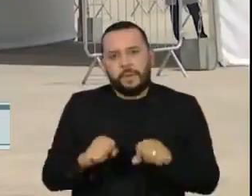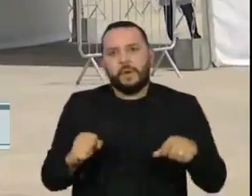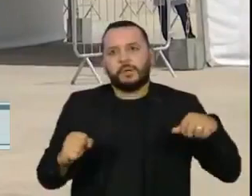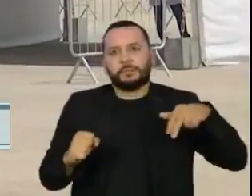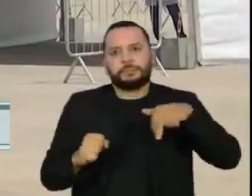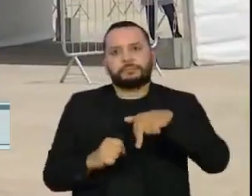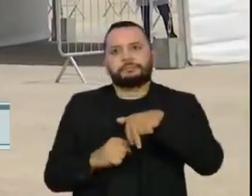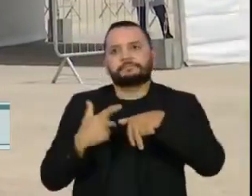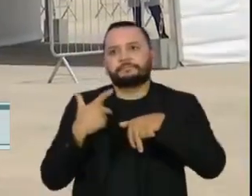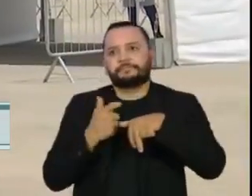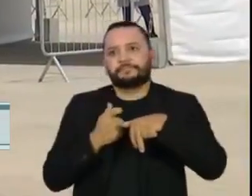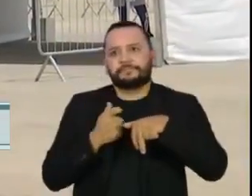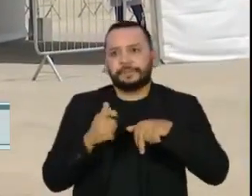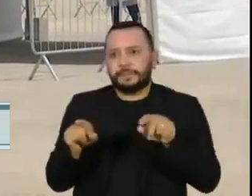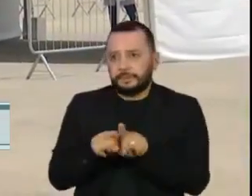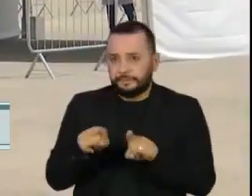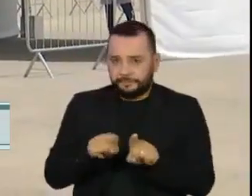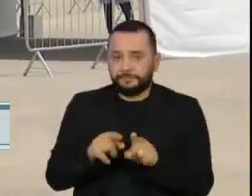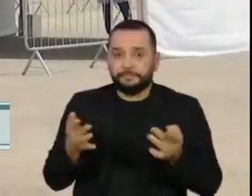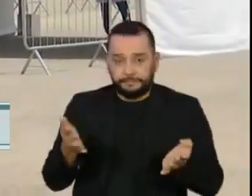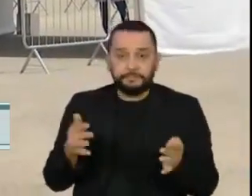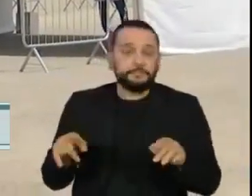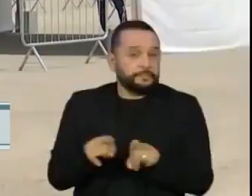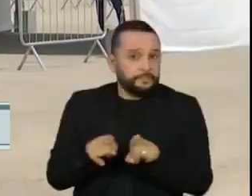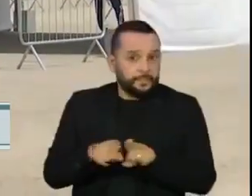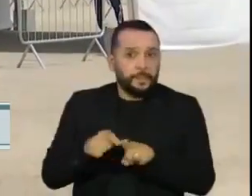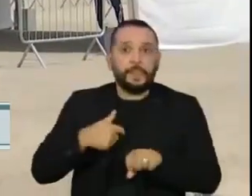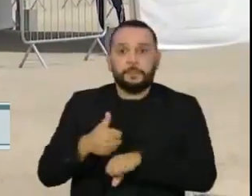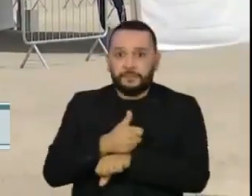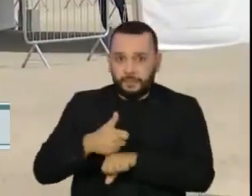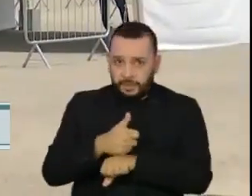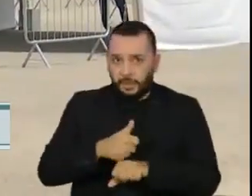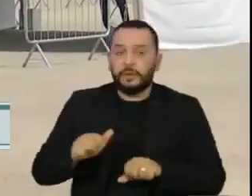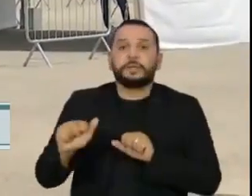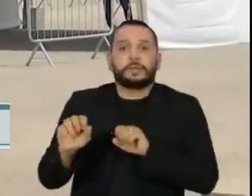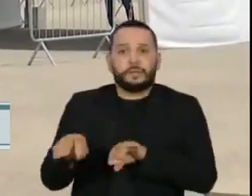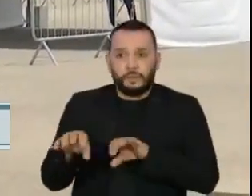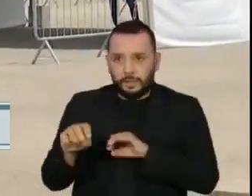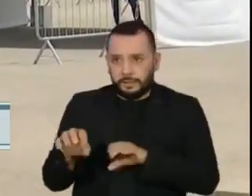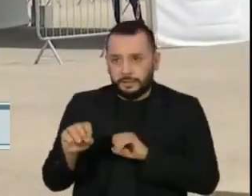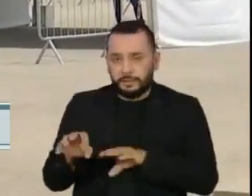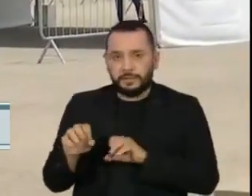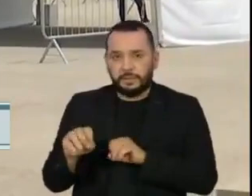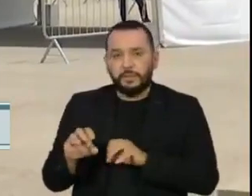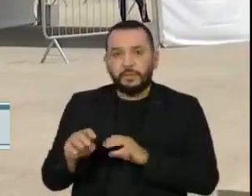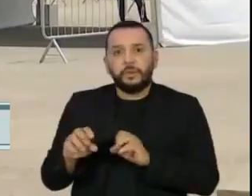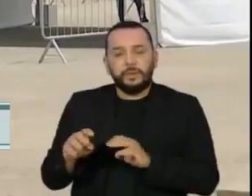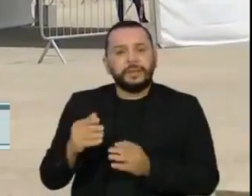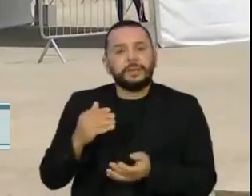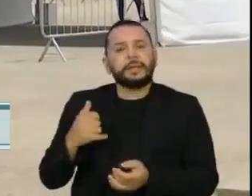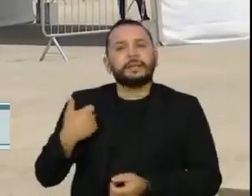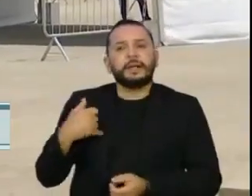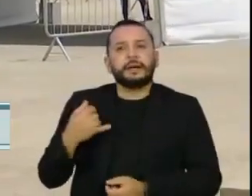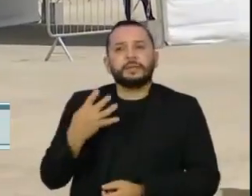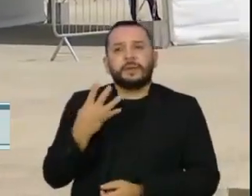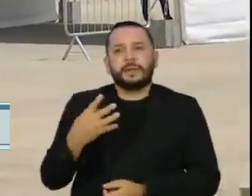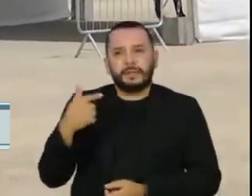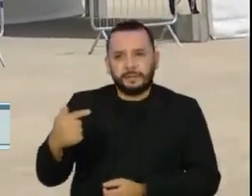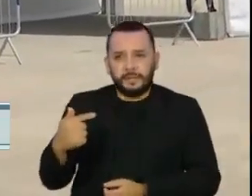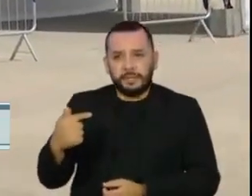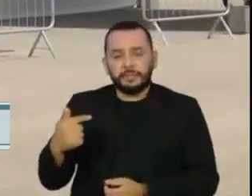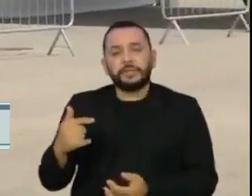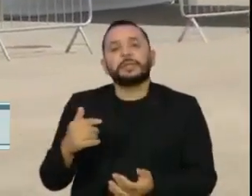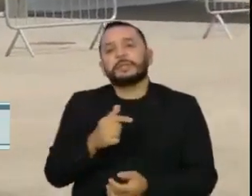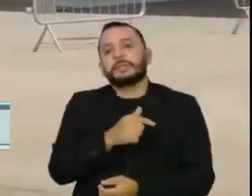calendário. O cronograma passa a incluir os profissionais da educação básica a partir de 47 anos na